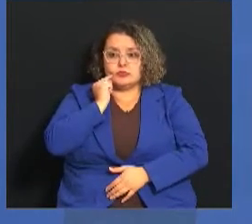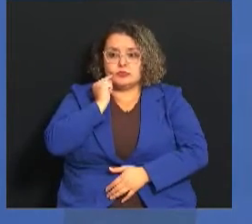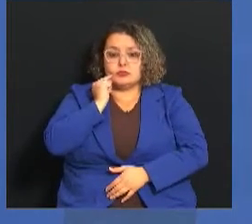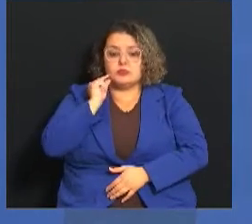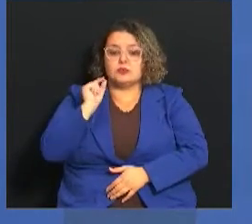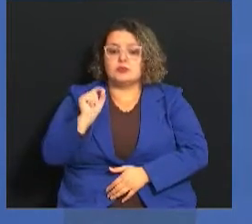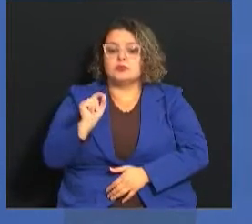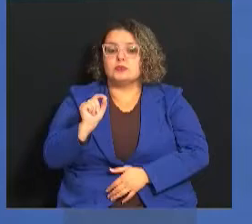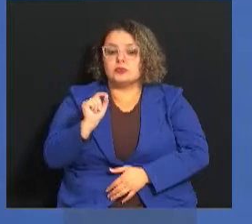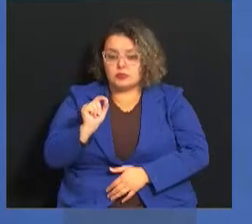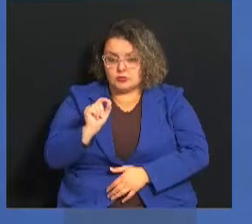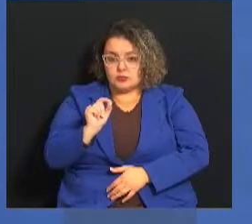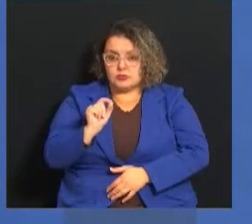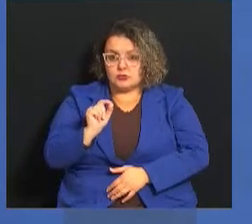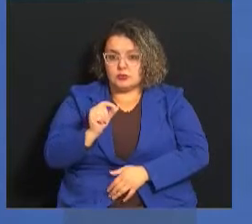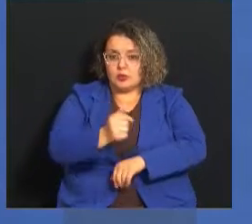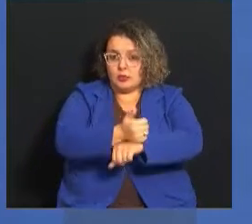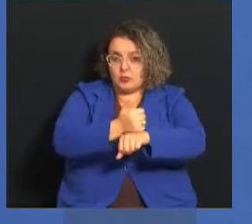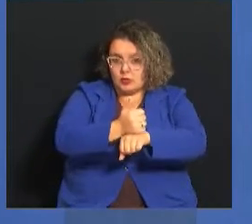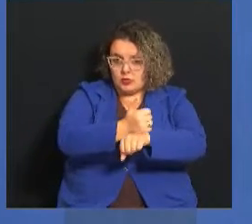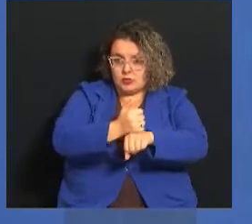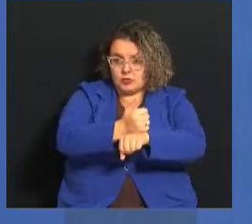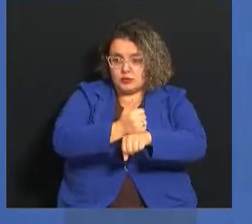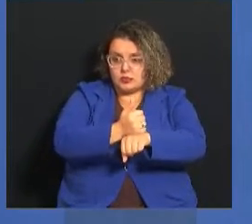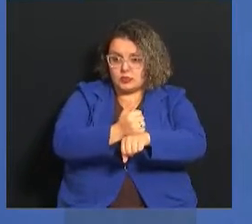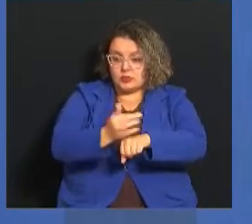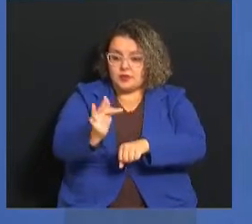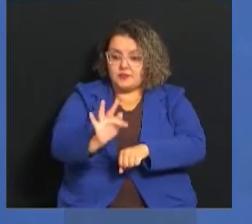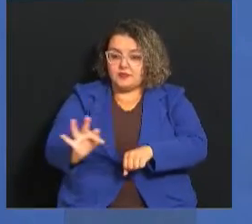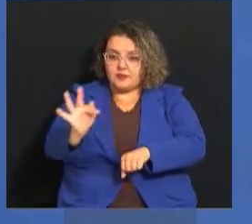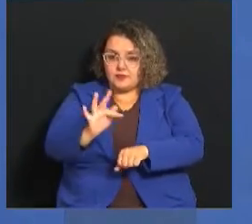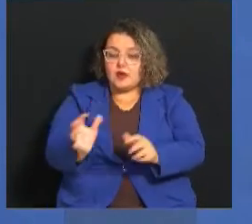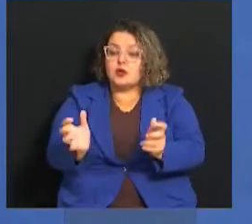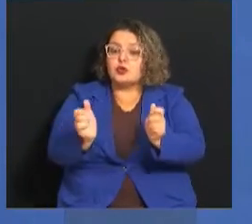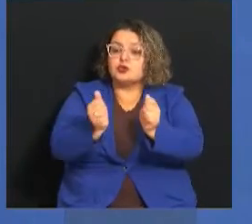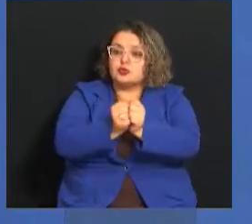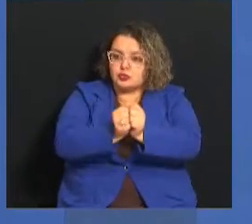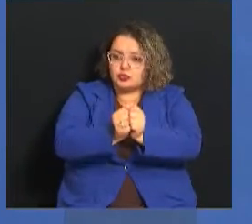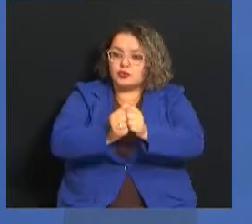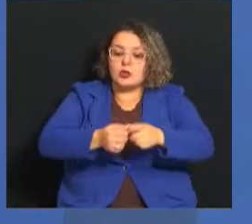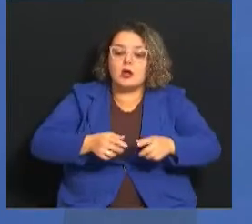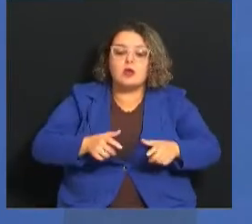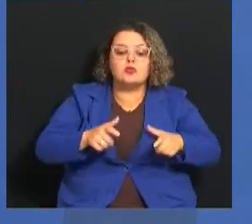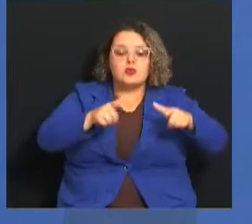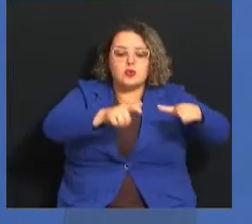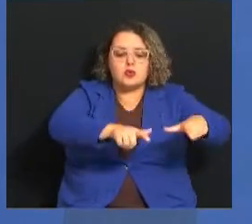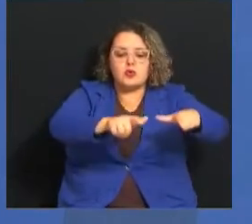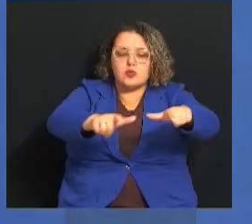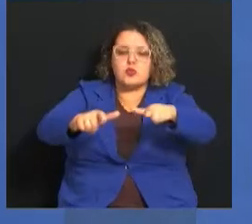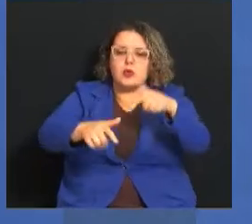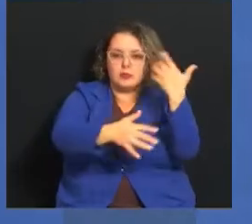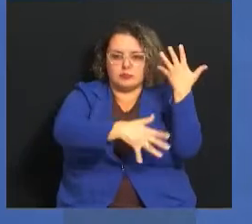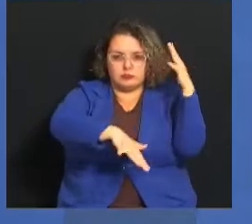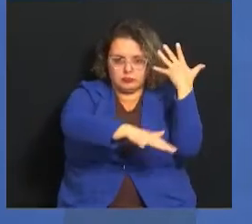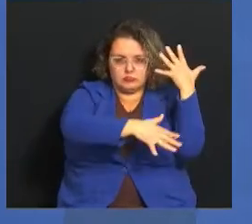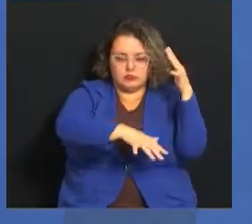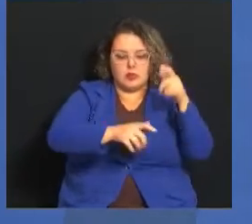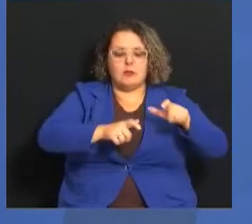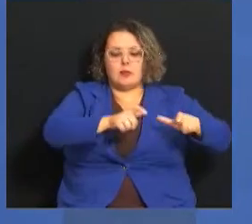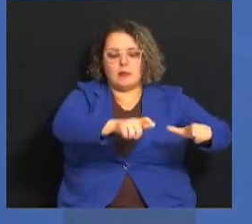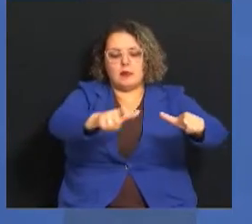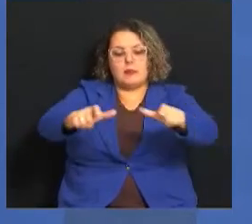que profissionais e universidades possam ir até essas academias instaladas aqui na cidade